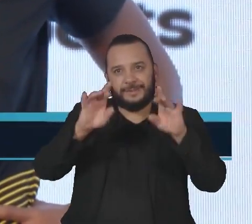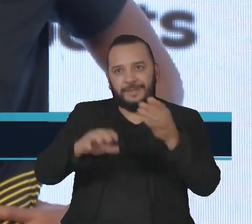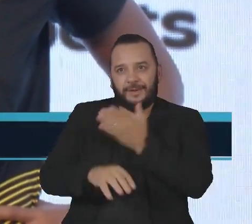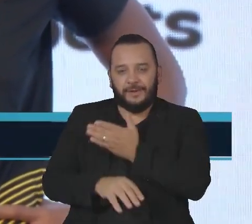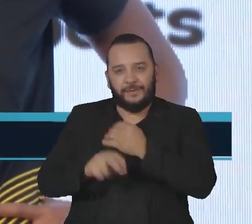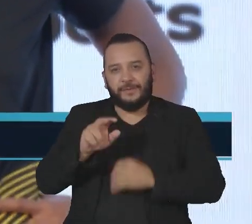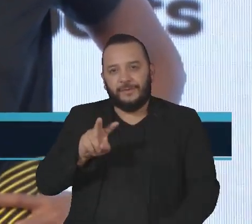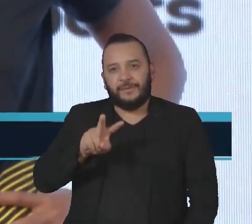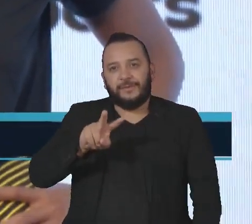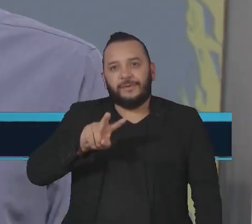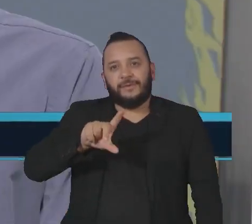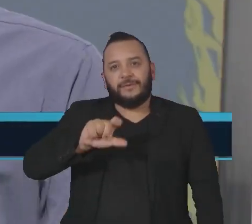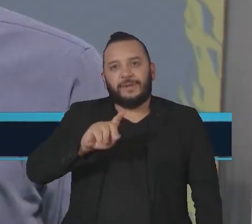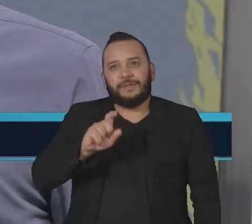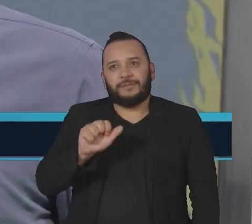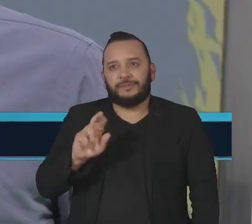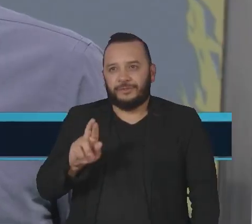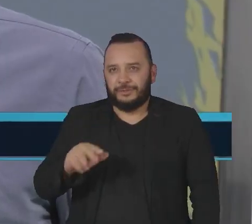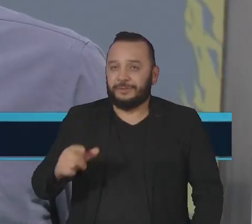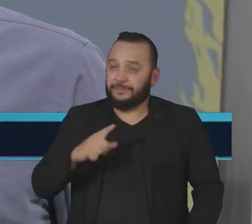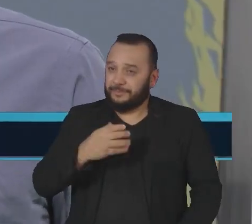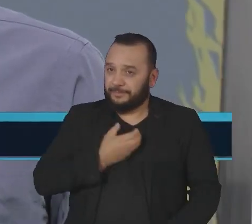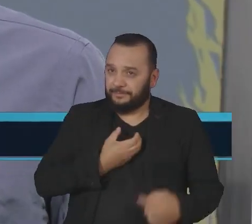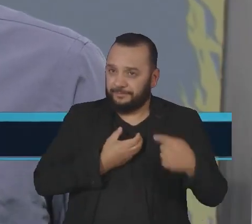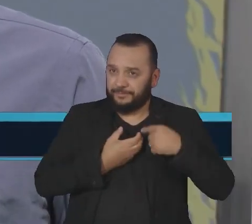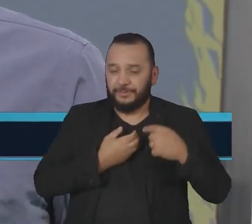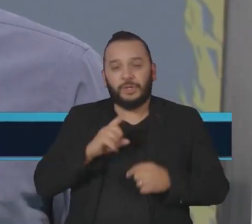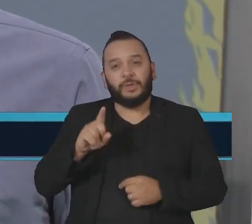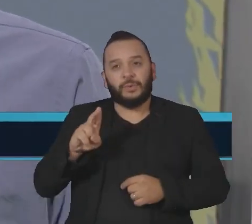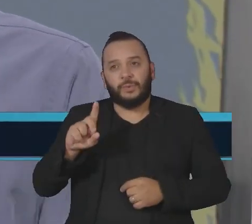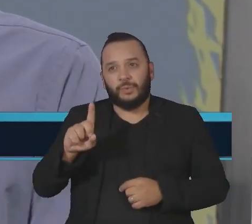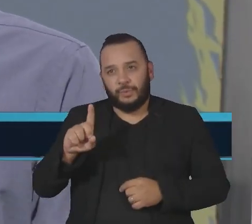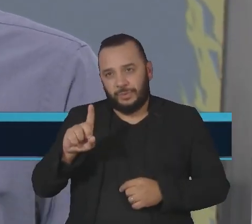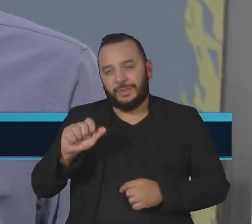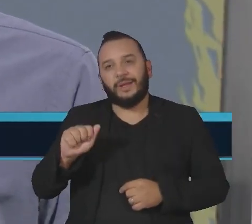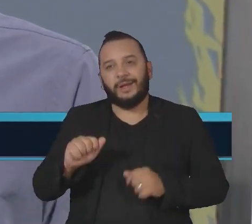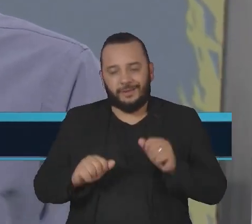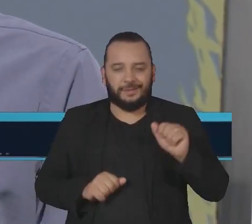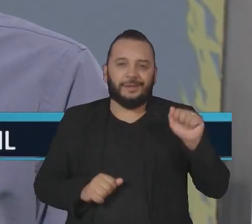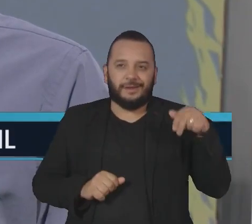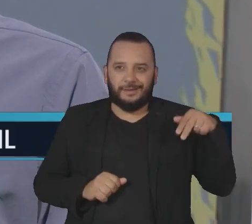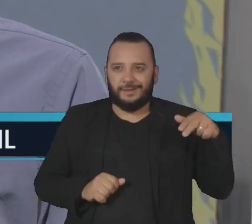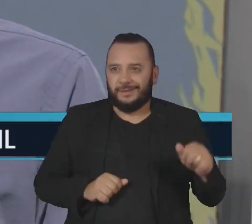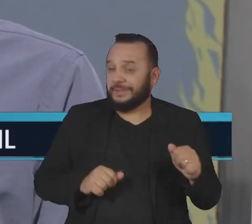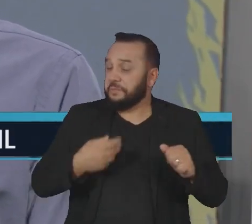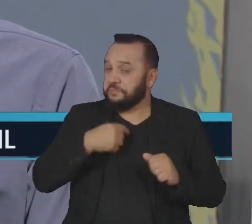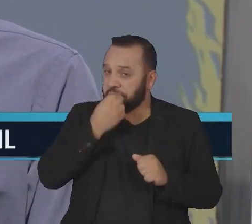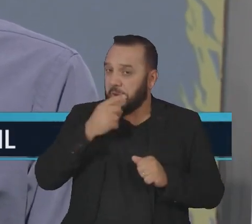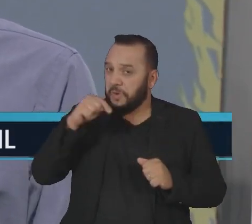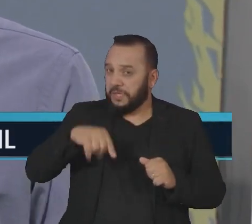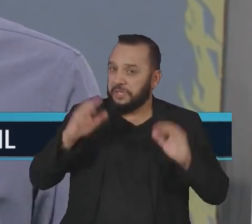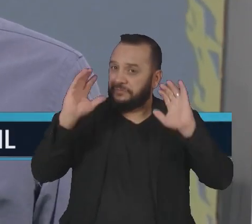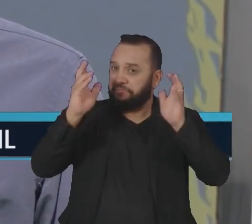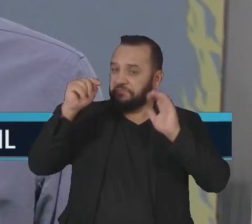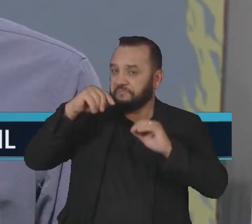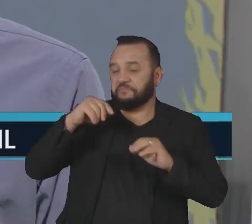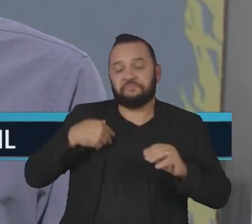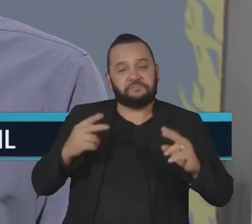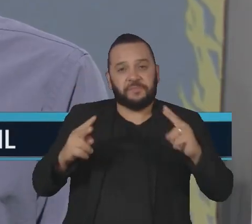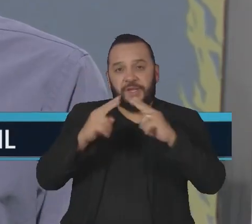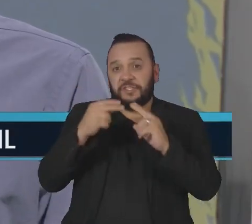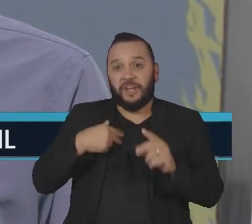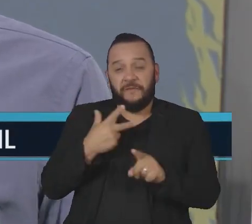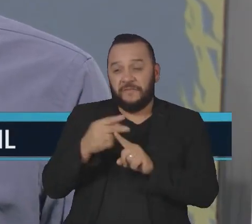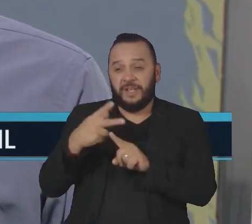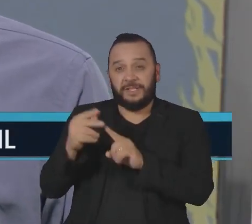Paris, Vladir Lemos. A medalha de ouro conquistada por Duda e Ana Patrícia coroou não só a campanha delas aqui em Paris, onde venceram todos os jogos,